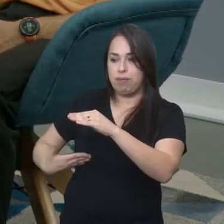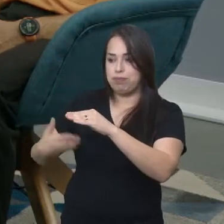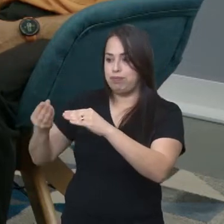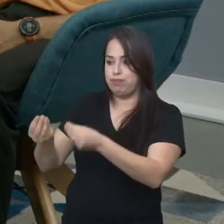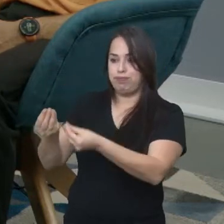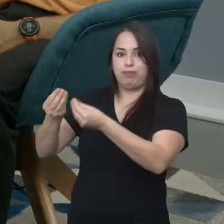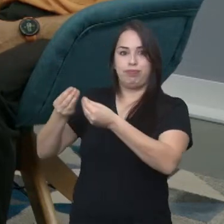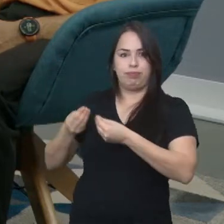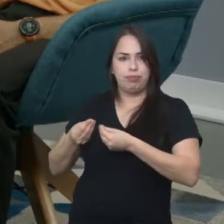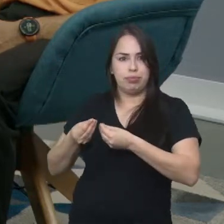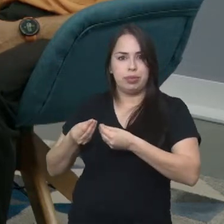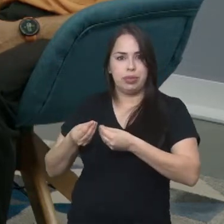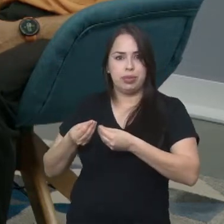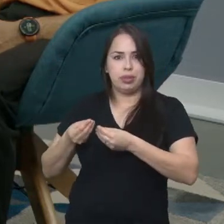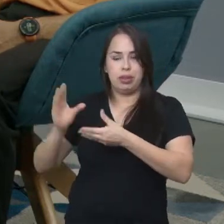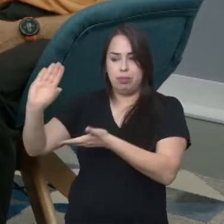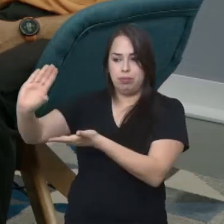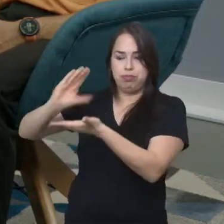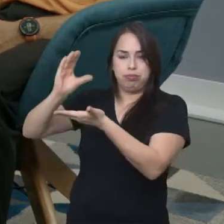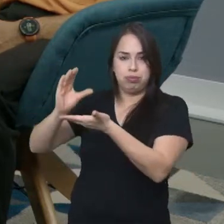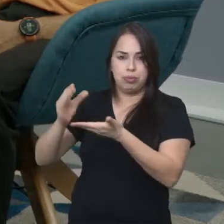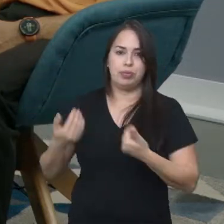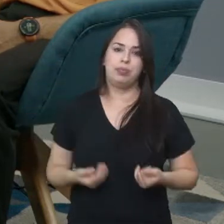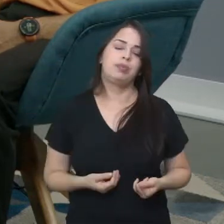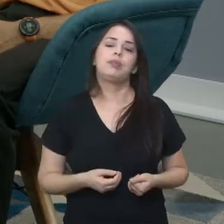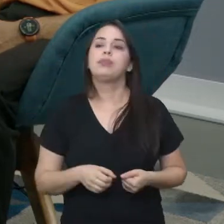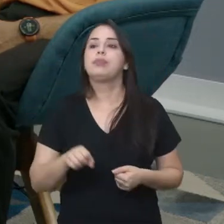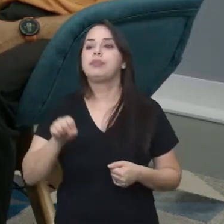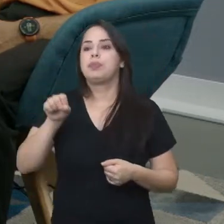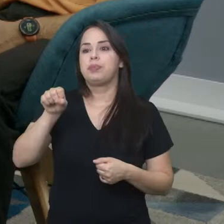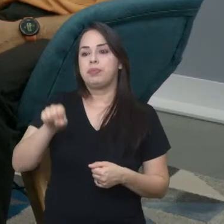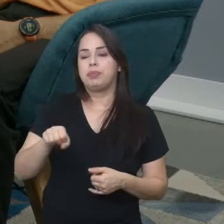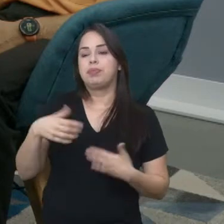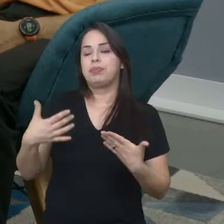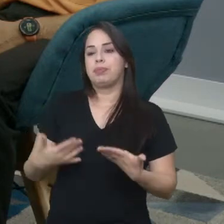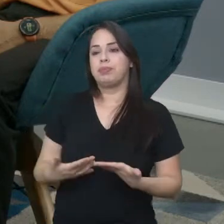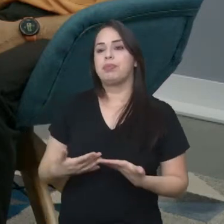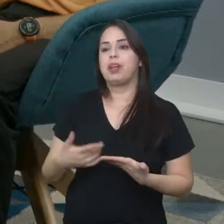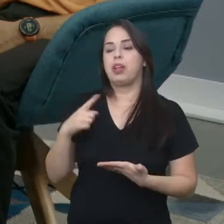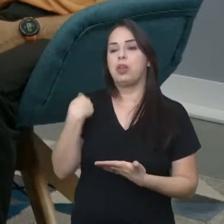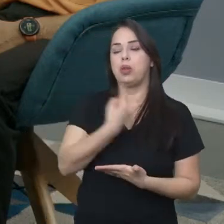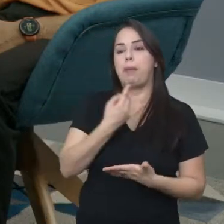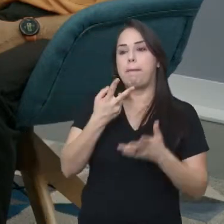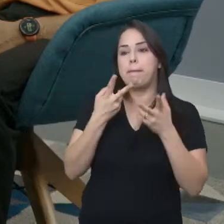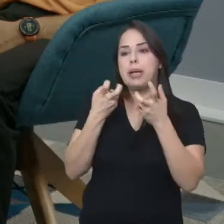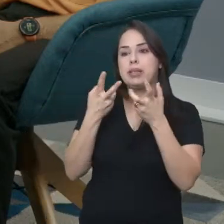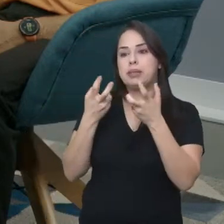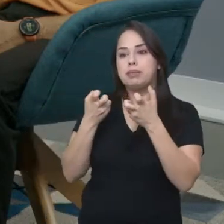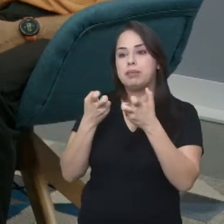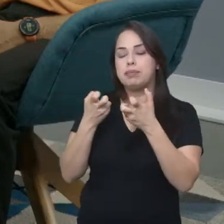não é mesmo? Sim. Por falar em investimento em criança e adolescente, a gente percebe que